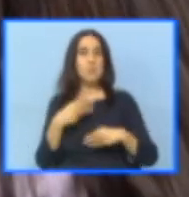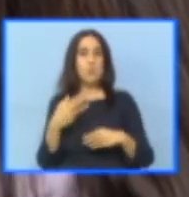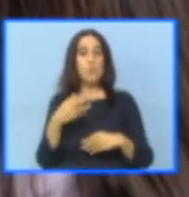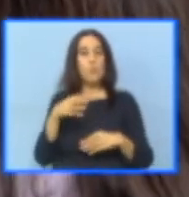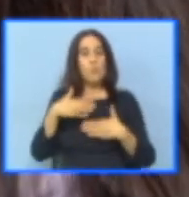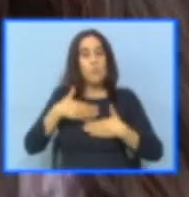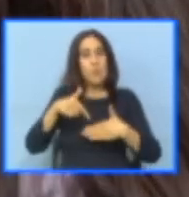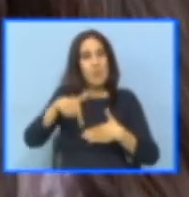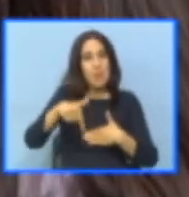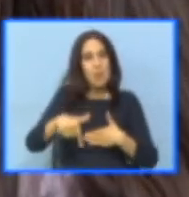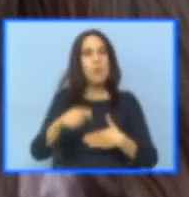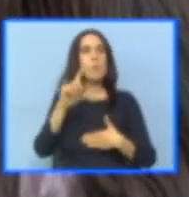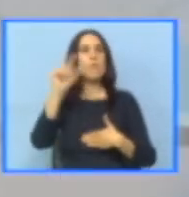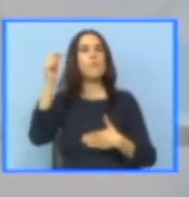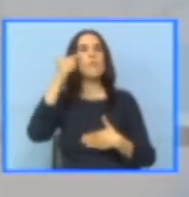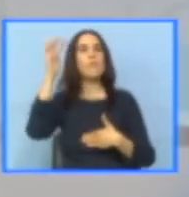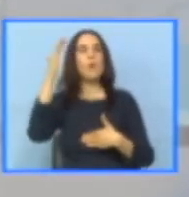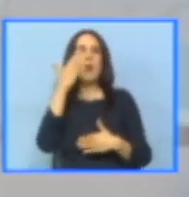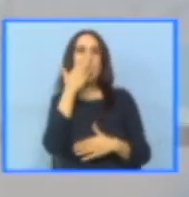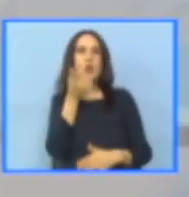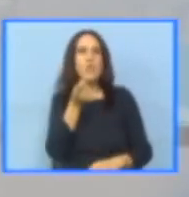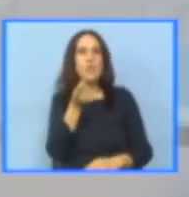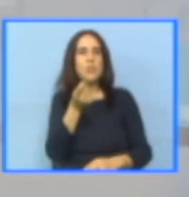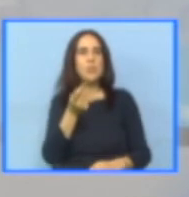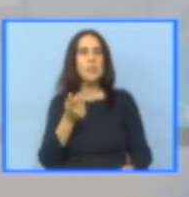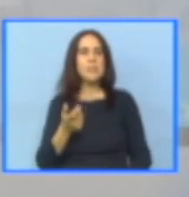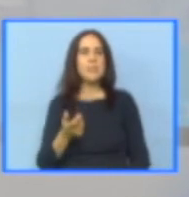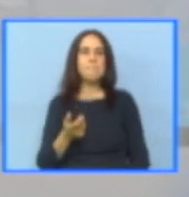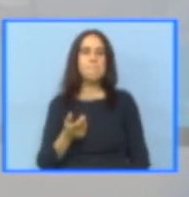cá. E quando vão para fora são quase